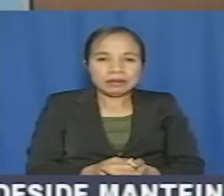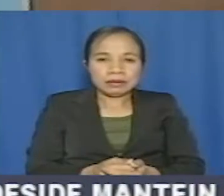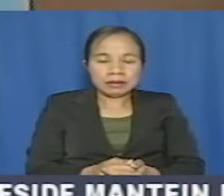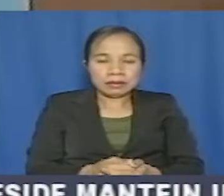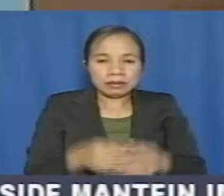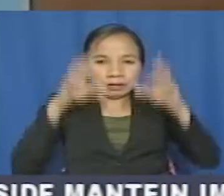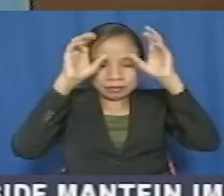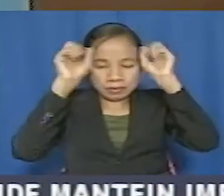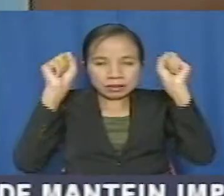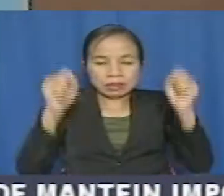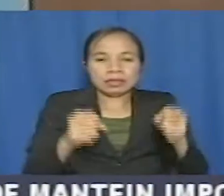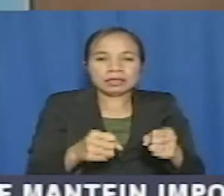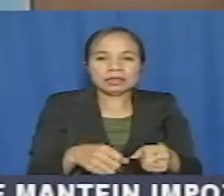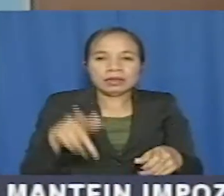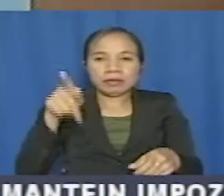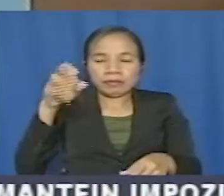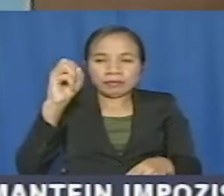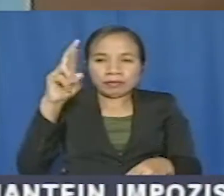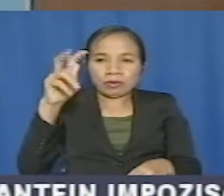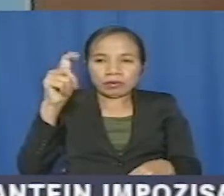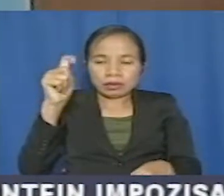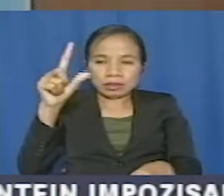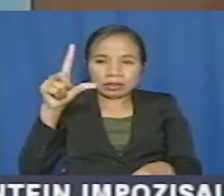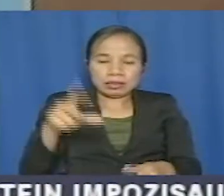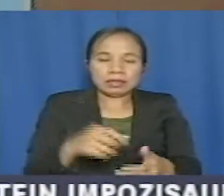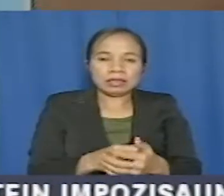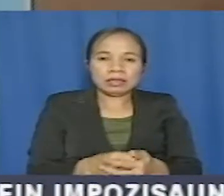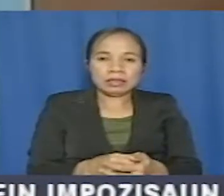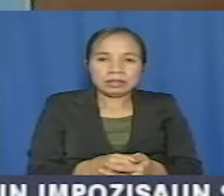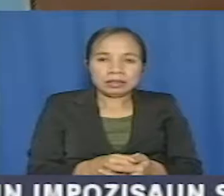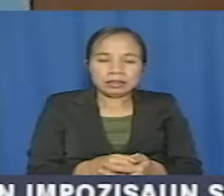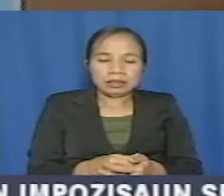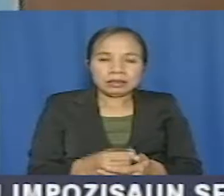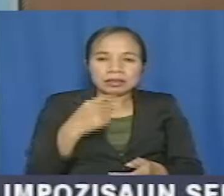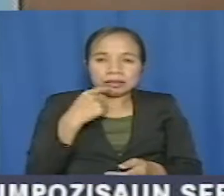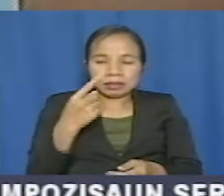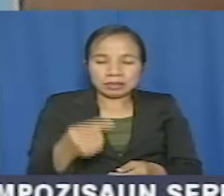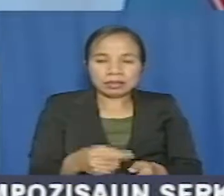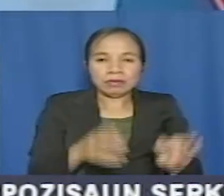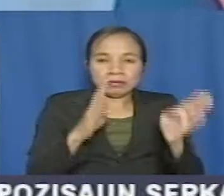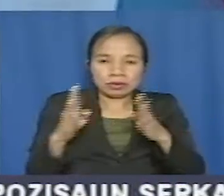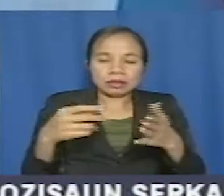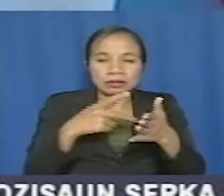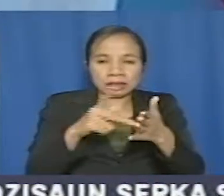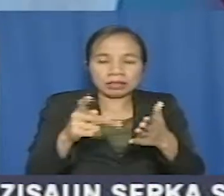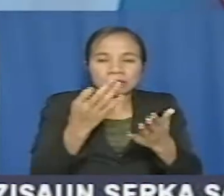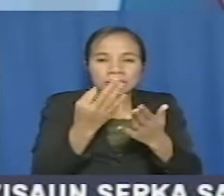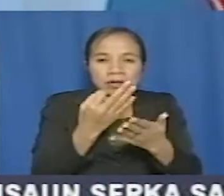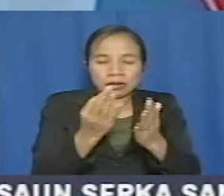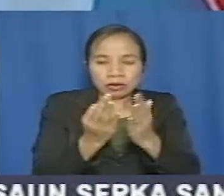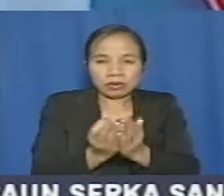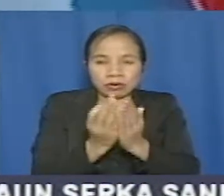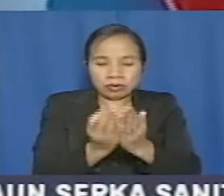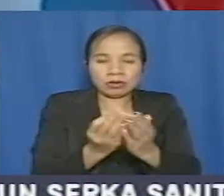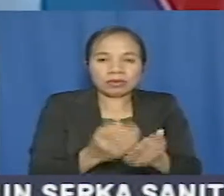Presidente Autoridade Portuária Timor-Leste Aportil, Flávio Cardoso Neves, confirma processo pagamento Baró Transip